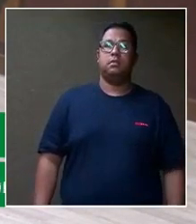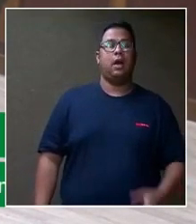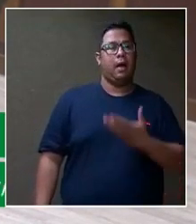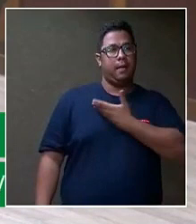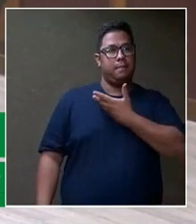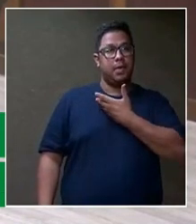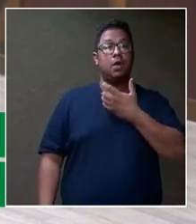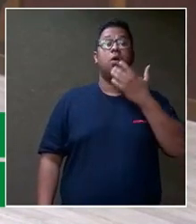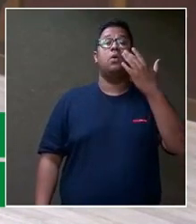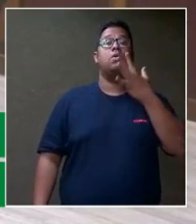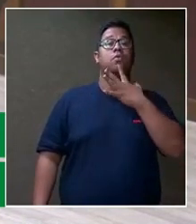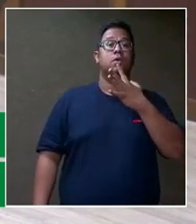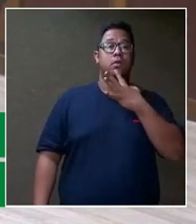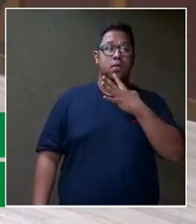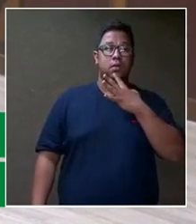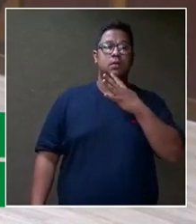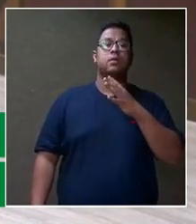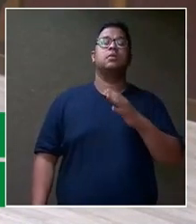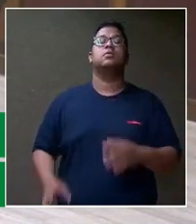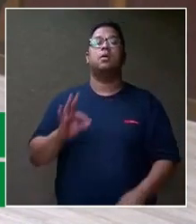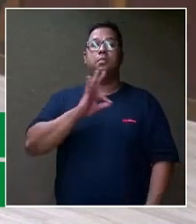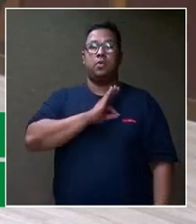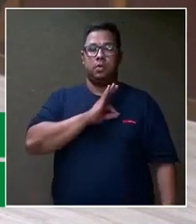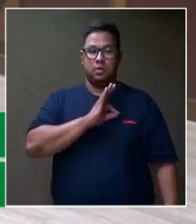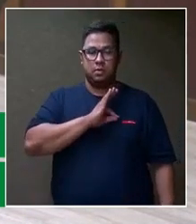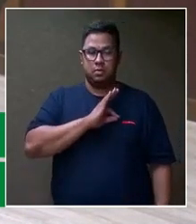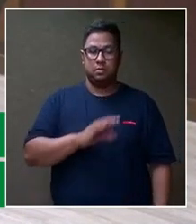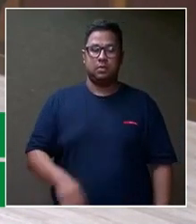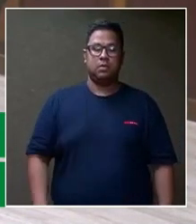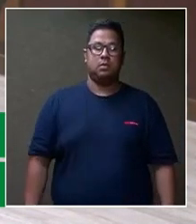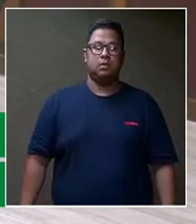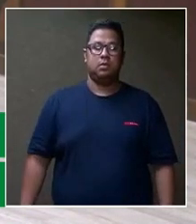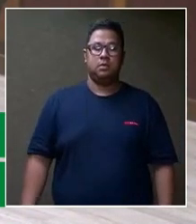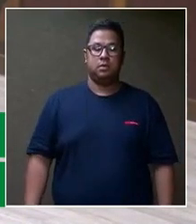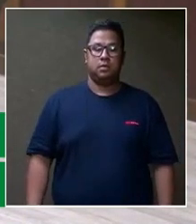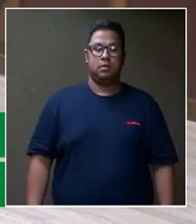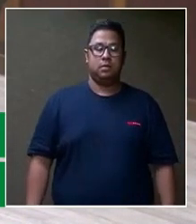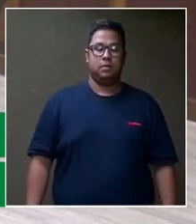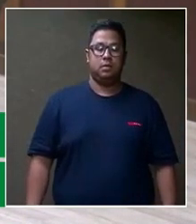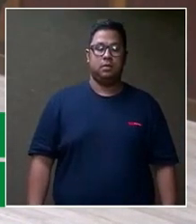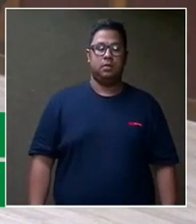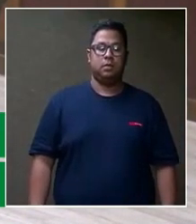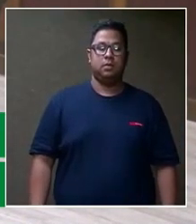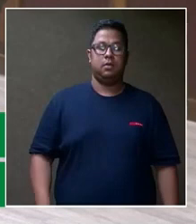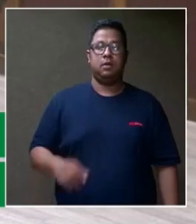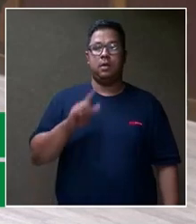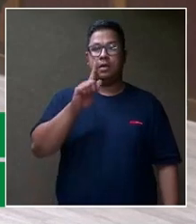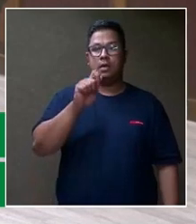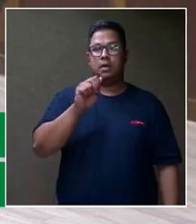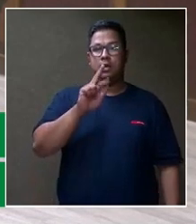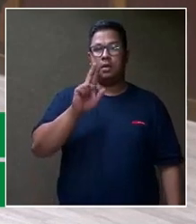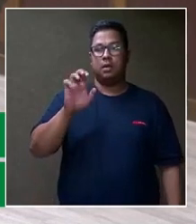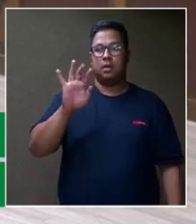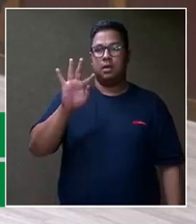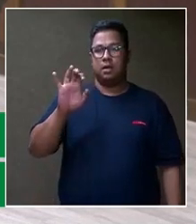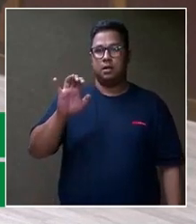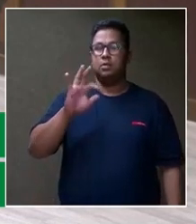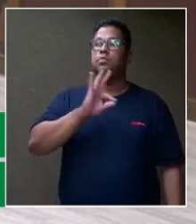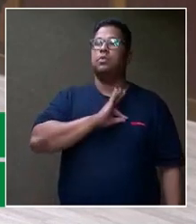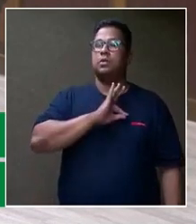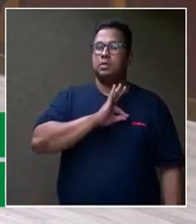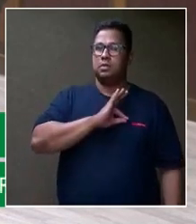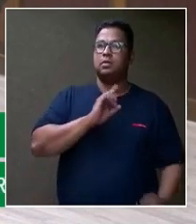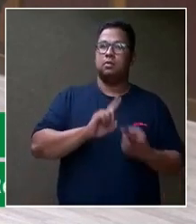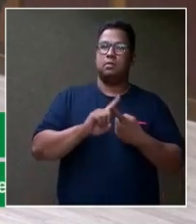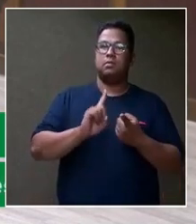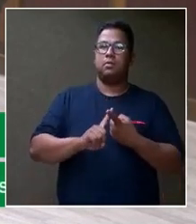não. Conheço da tropa. E a também por ser ex da Emily, que eu conheci. A Garrete é da tropa também? É. Policial militar